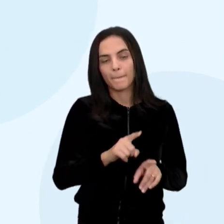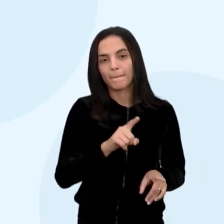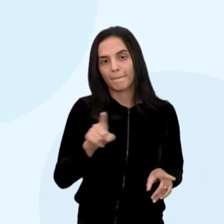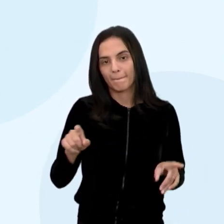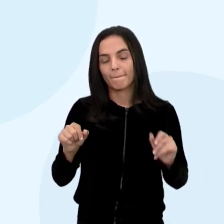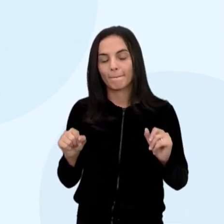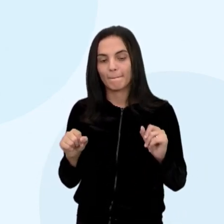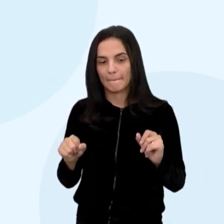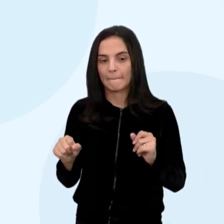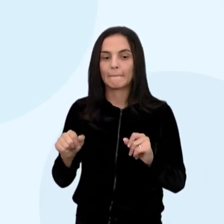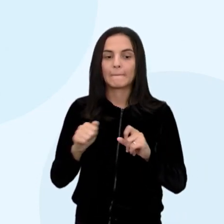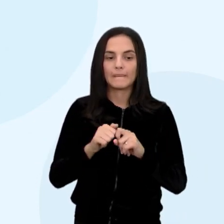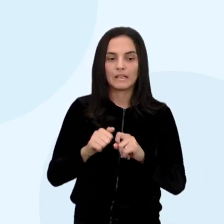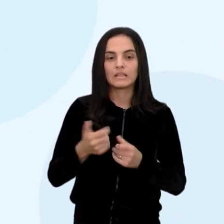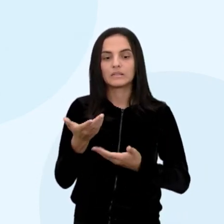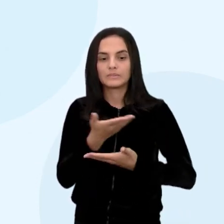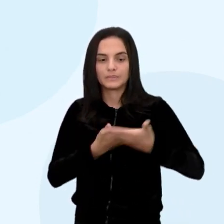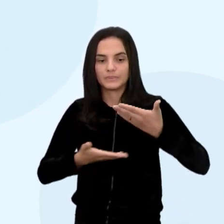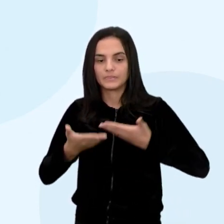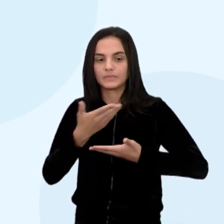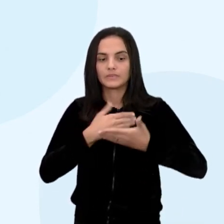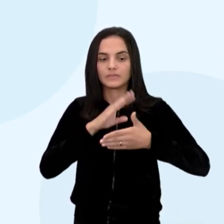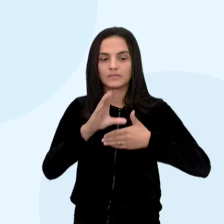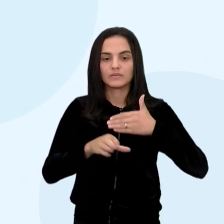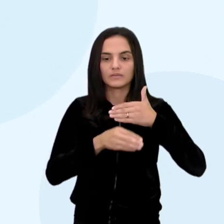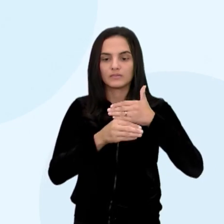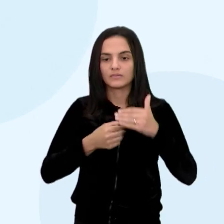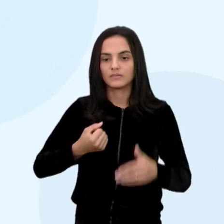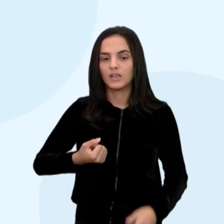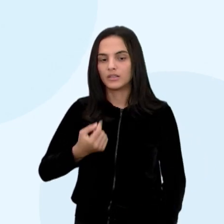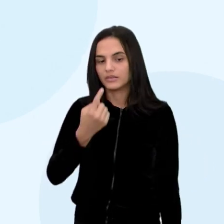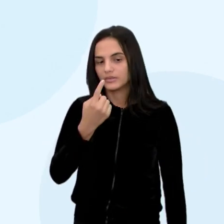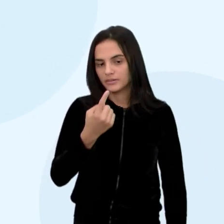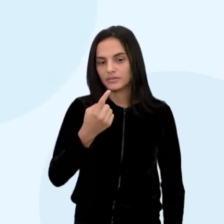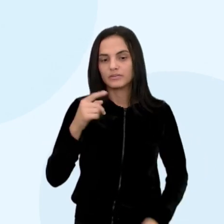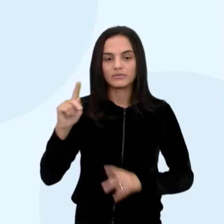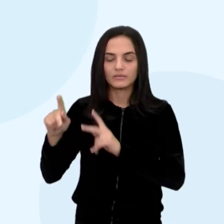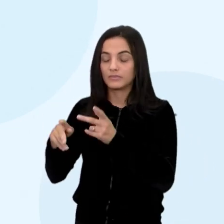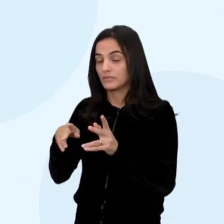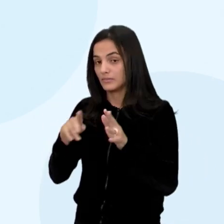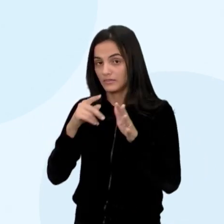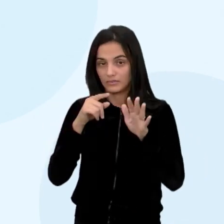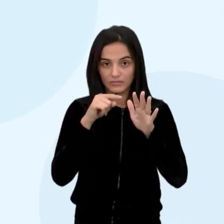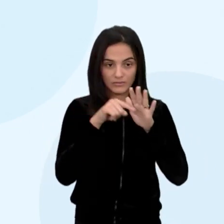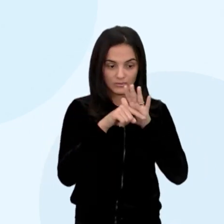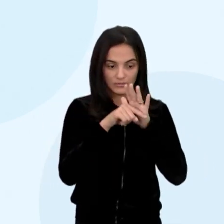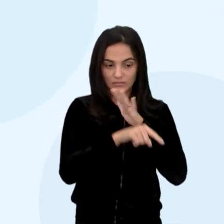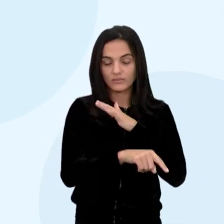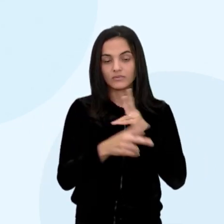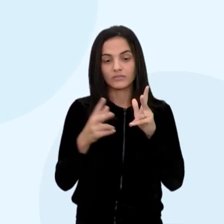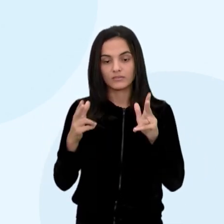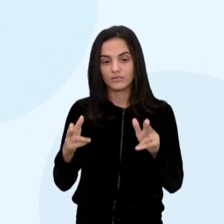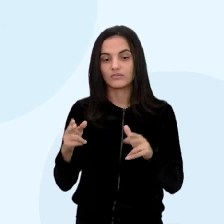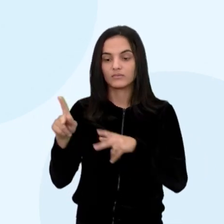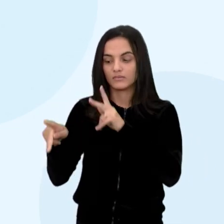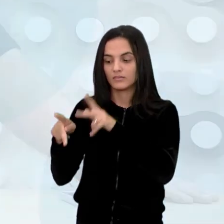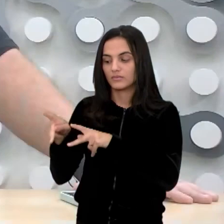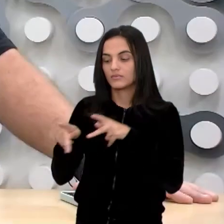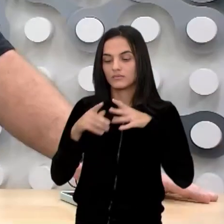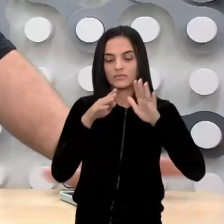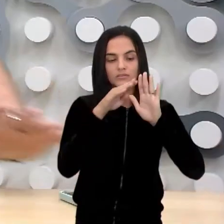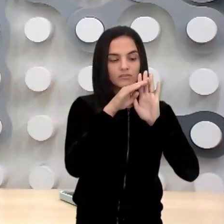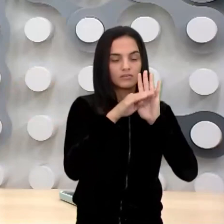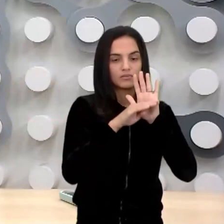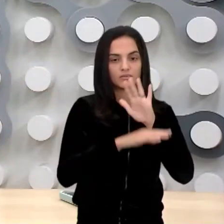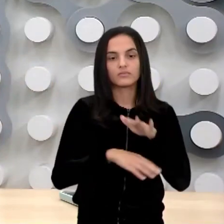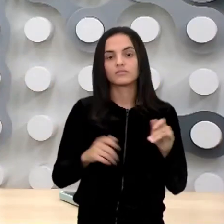fazer uma interação com o componente 1 desse mesmo aprofundamento que a gente está estudando, população em índices.